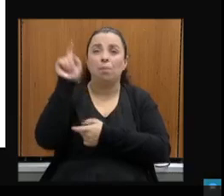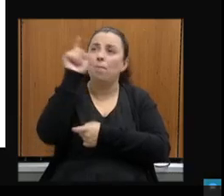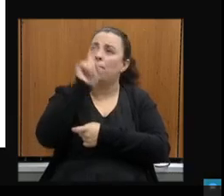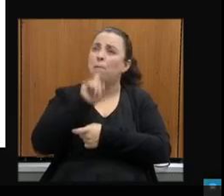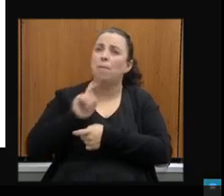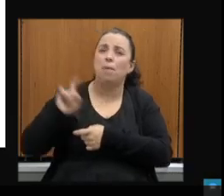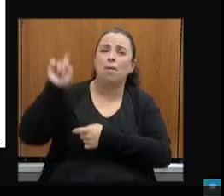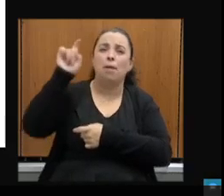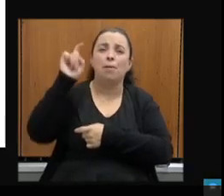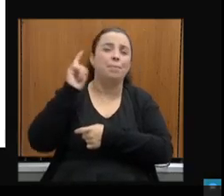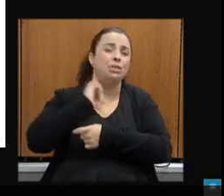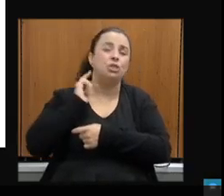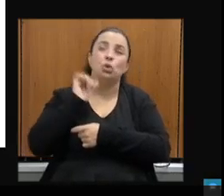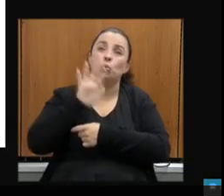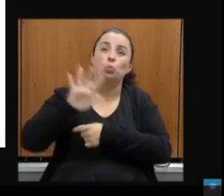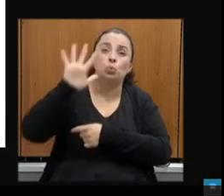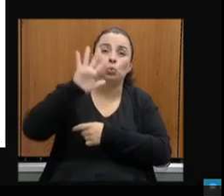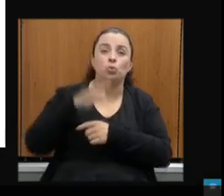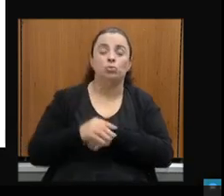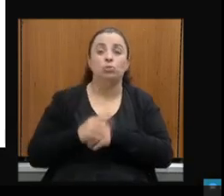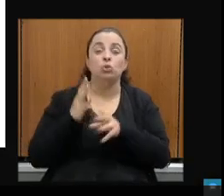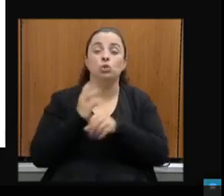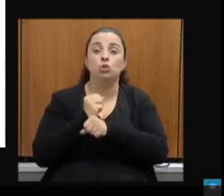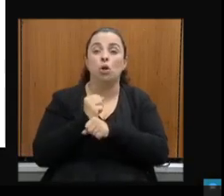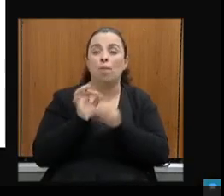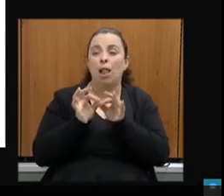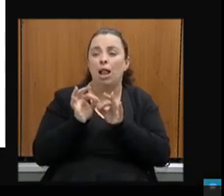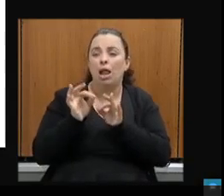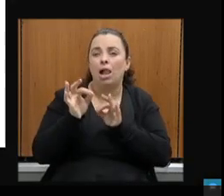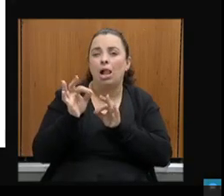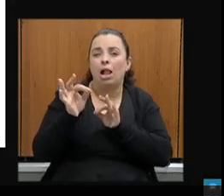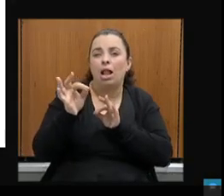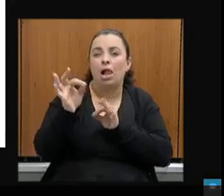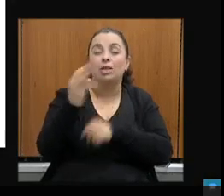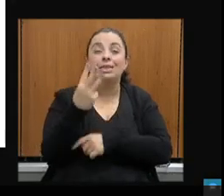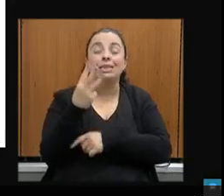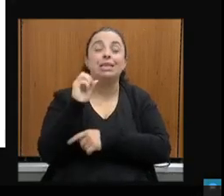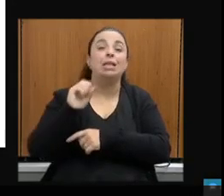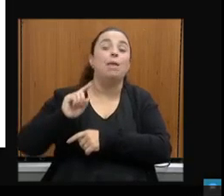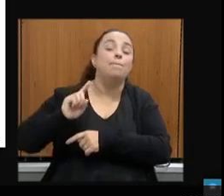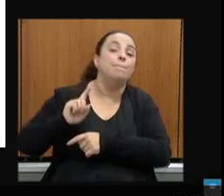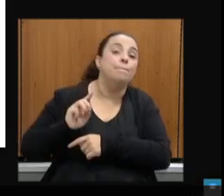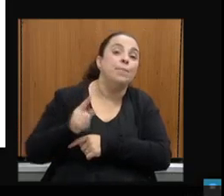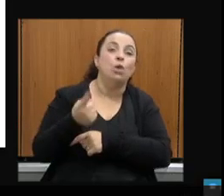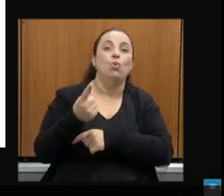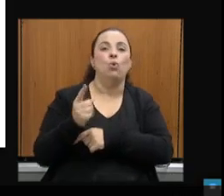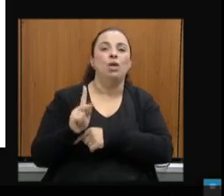né 30 mil km de linha ou de conversão equivale ao tamanho da